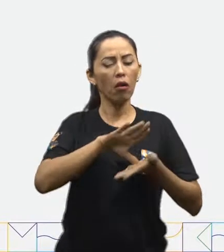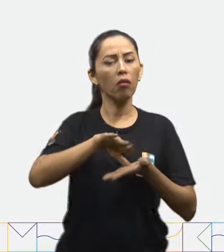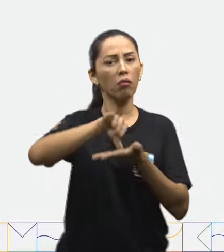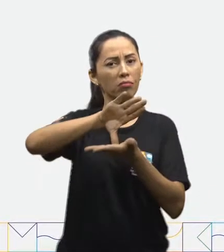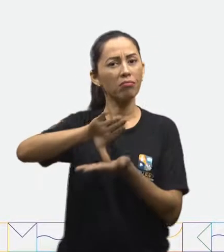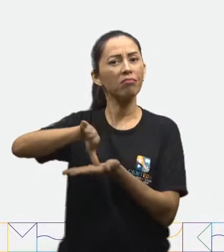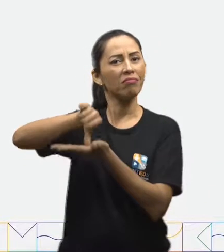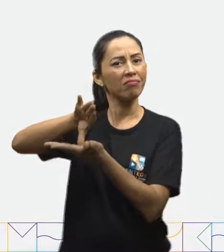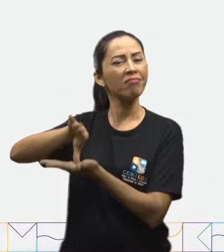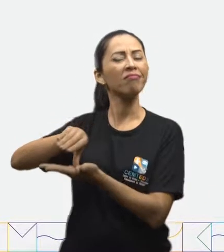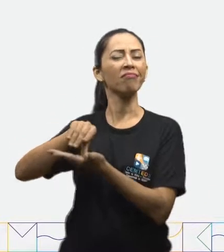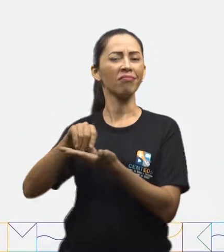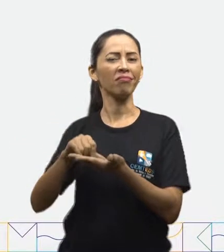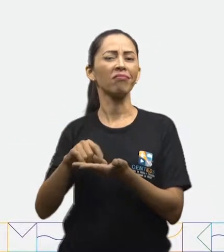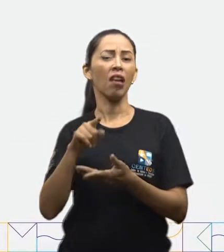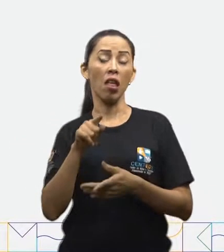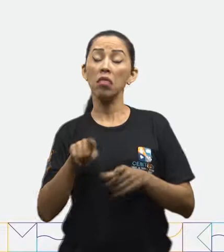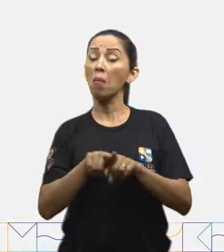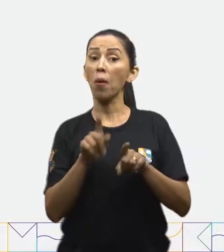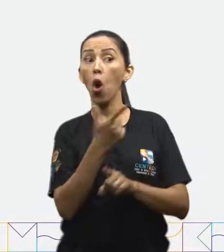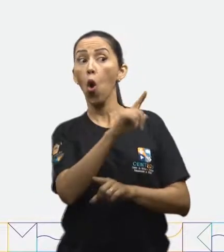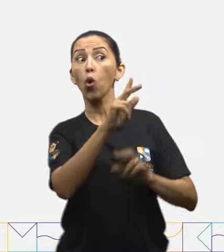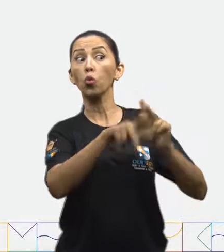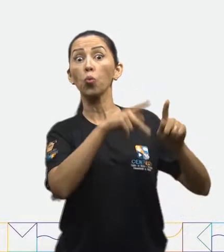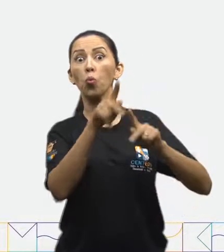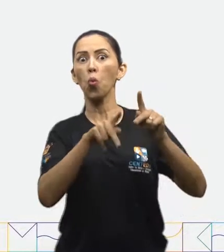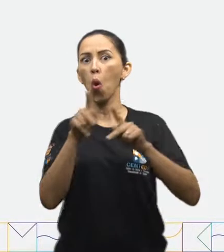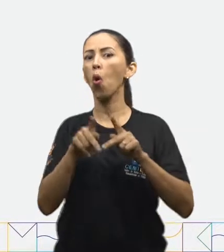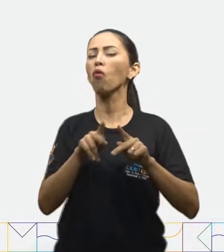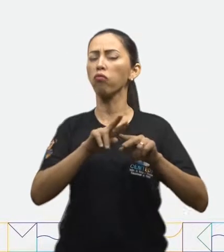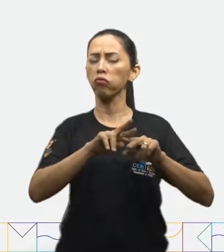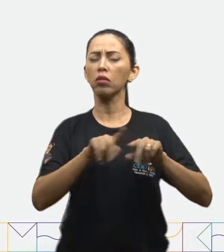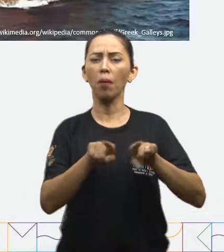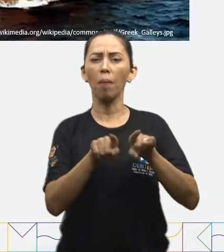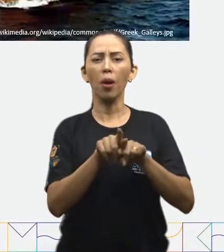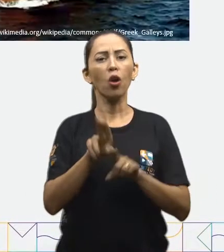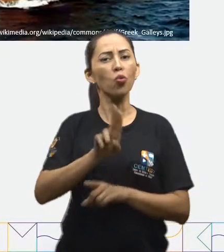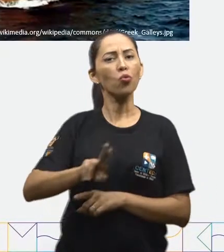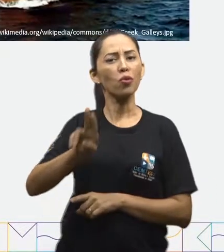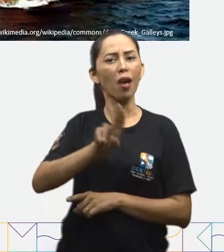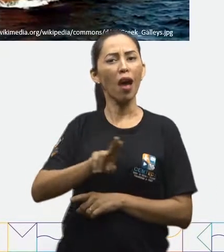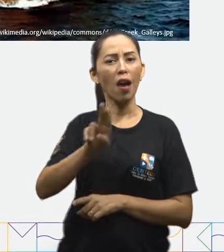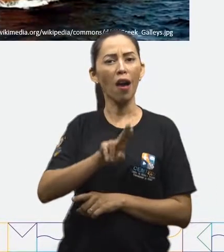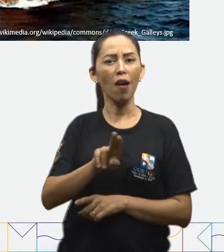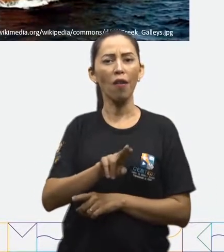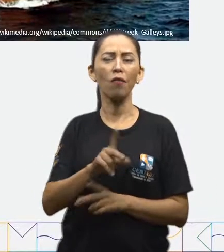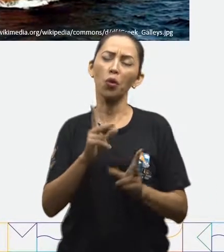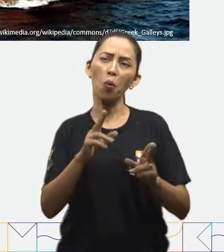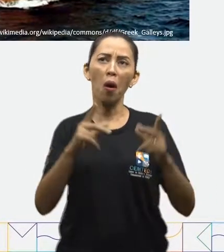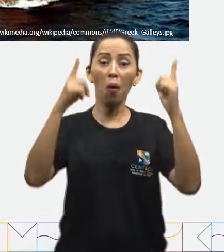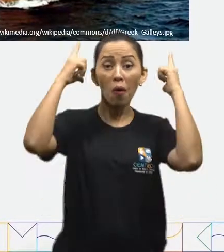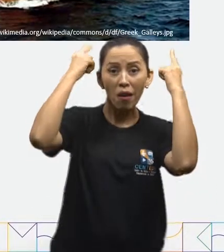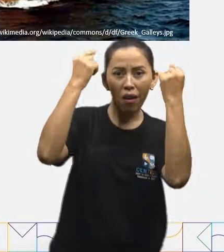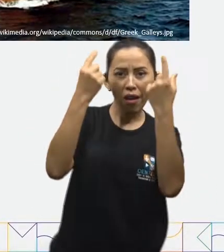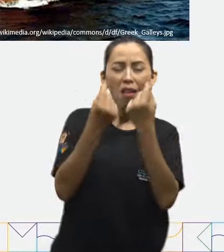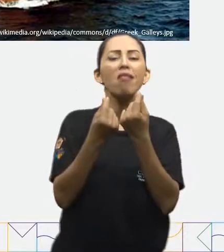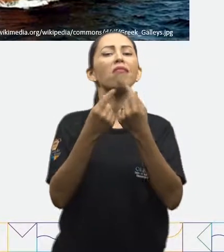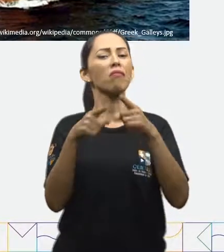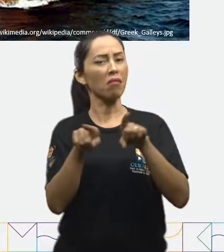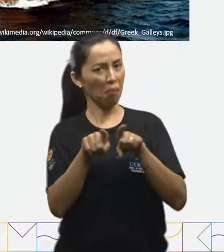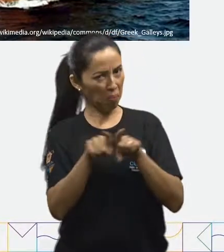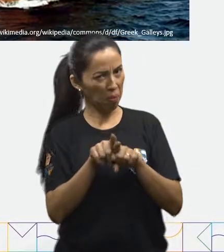Foram muito usados por diversos outros povos do Mediterrâneo, como gregos, cretenses e